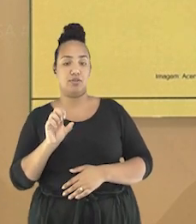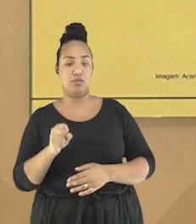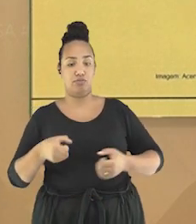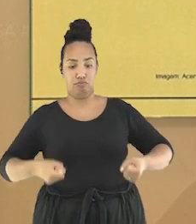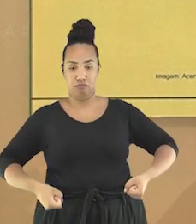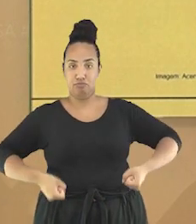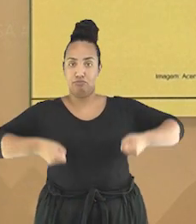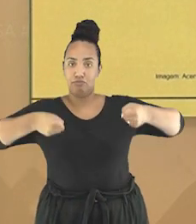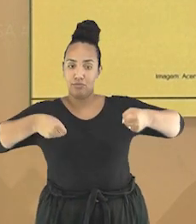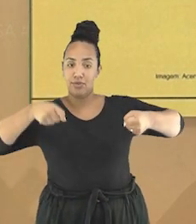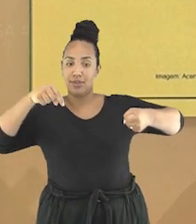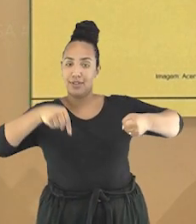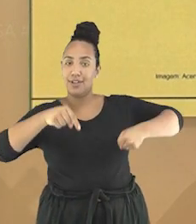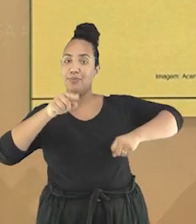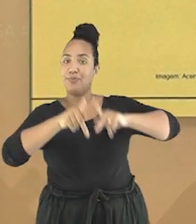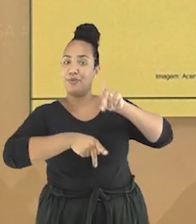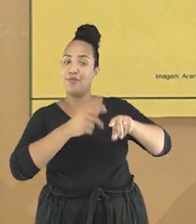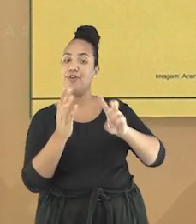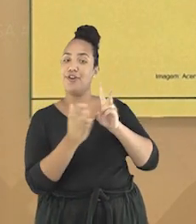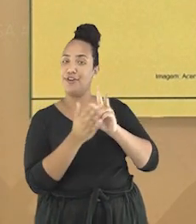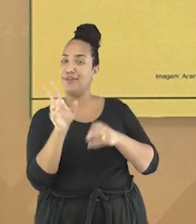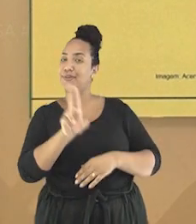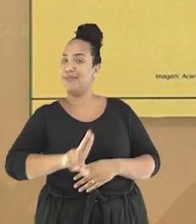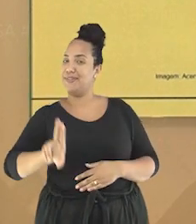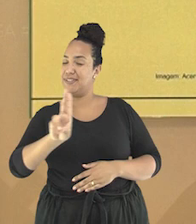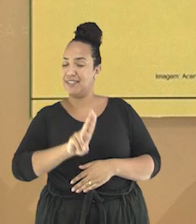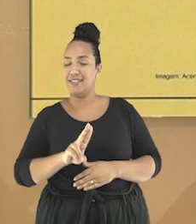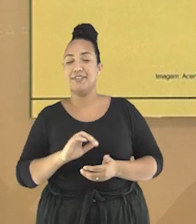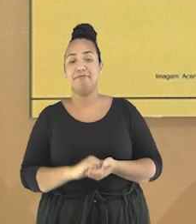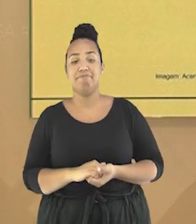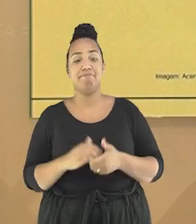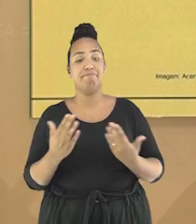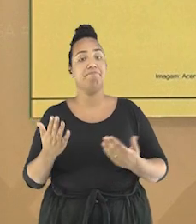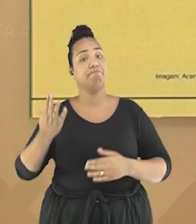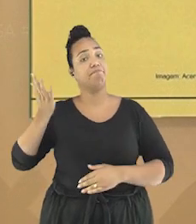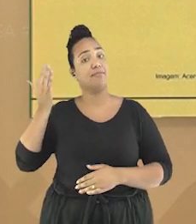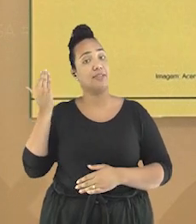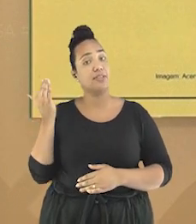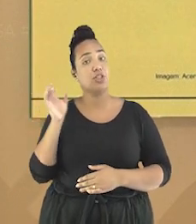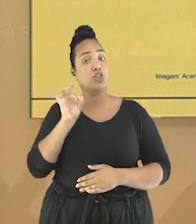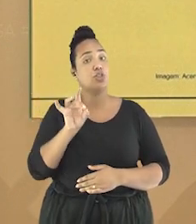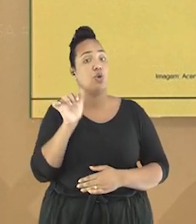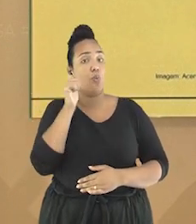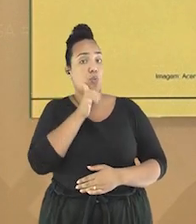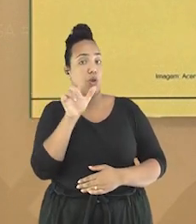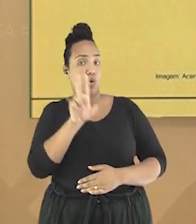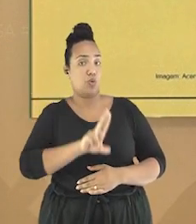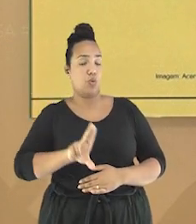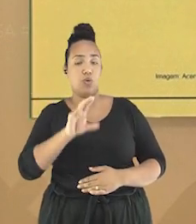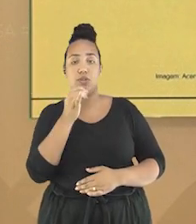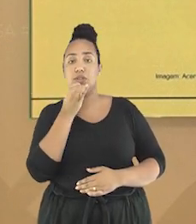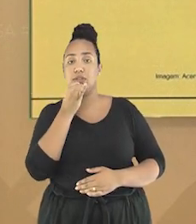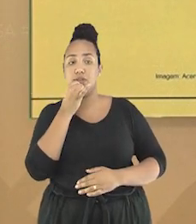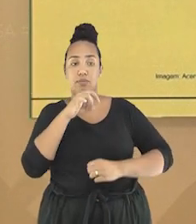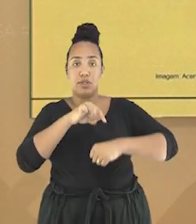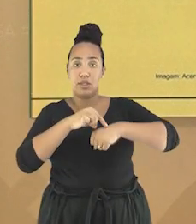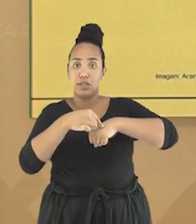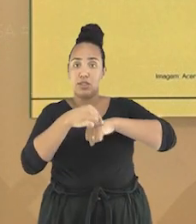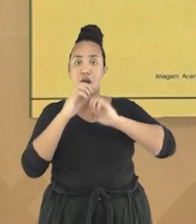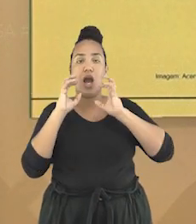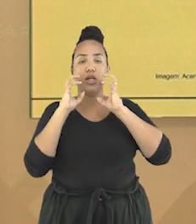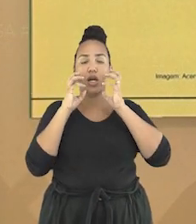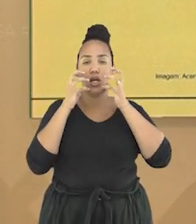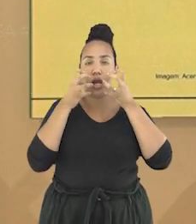pelos indígenas. Antigamente, eles eram utilizados pelas mulheres para carregar as sementes de